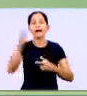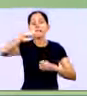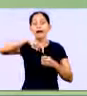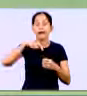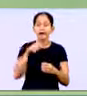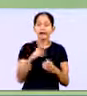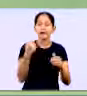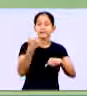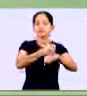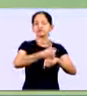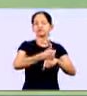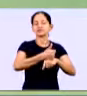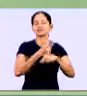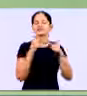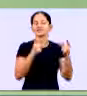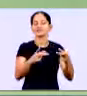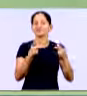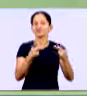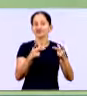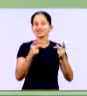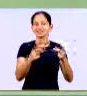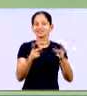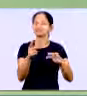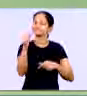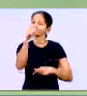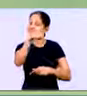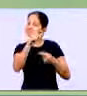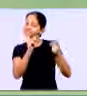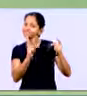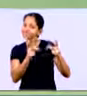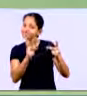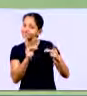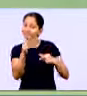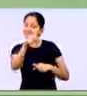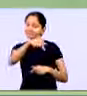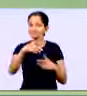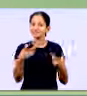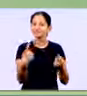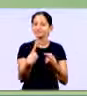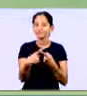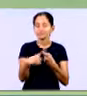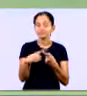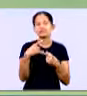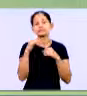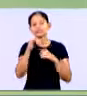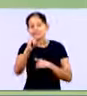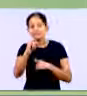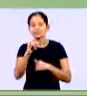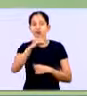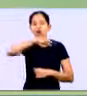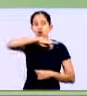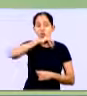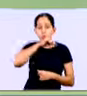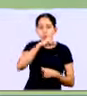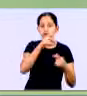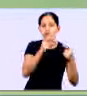vendas. Portanto, se o orçamento de vendas é mal